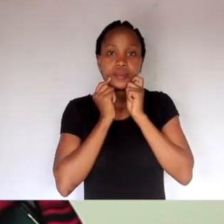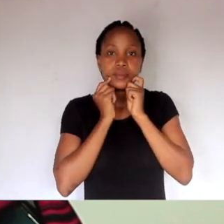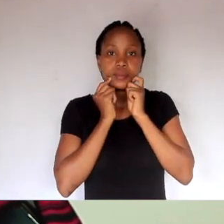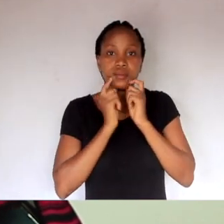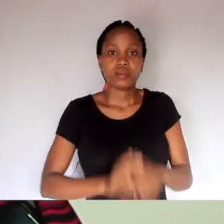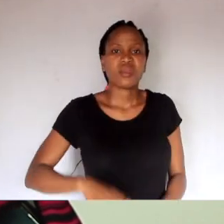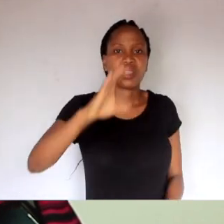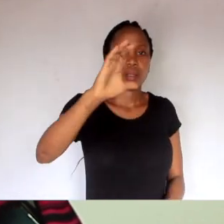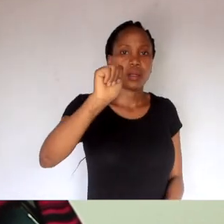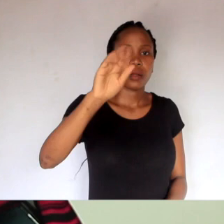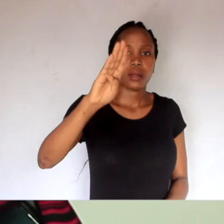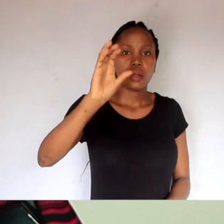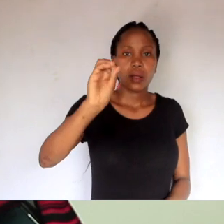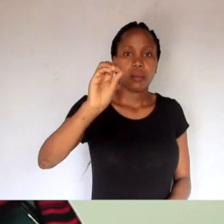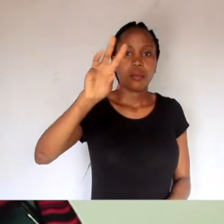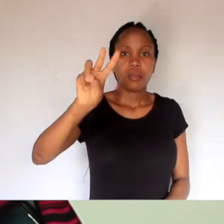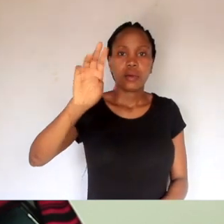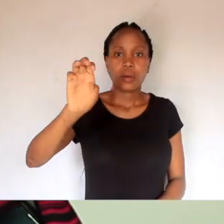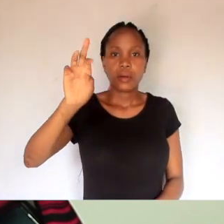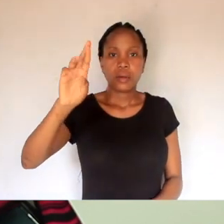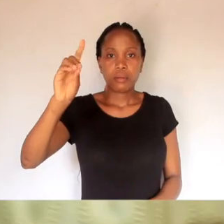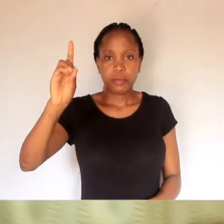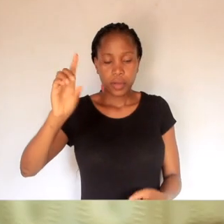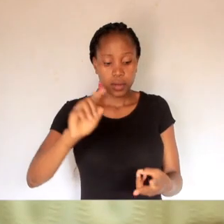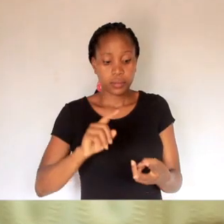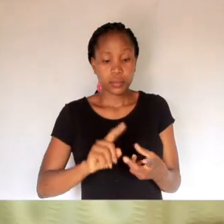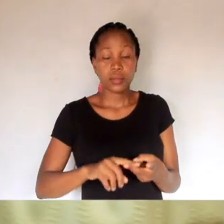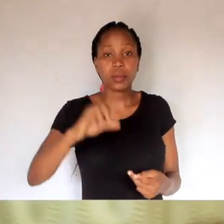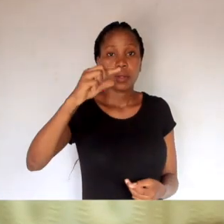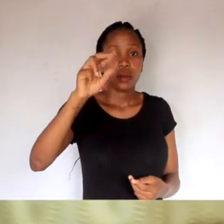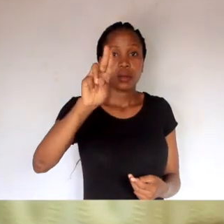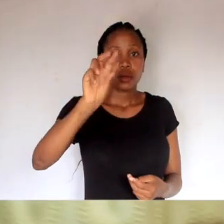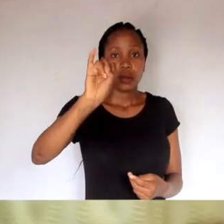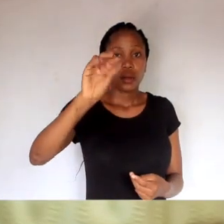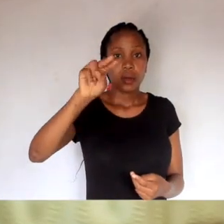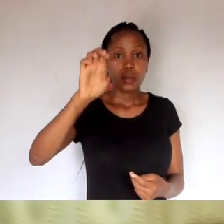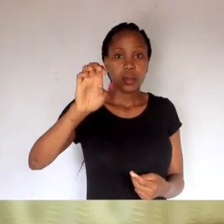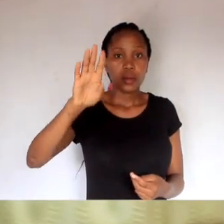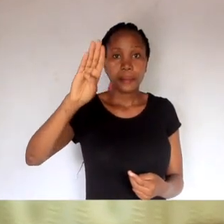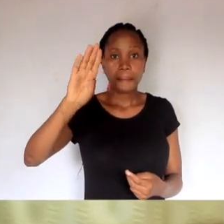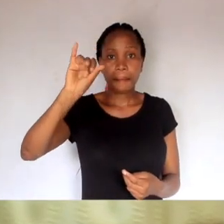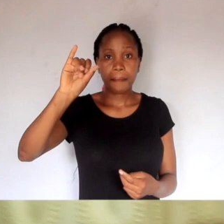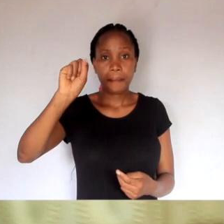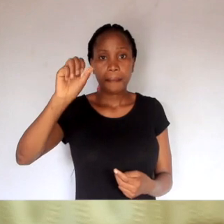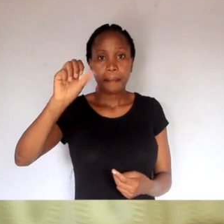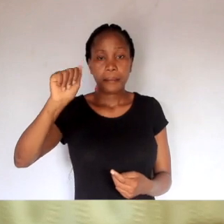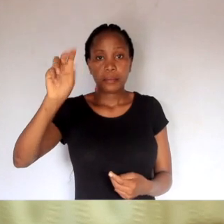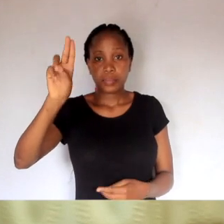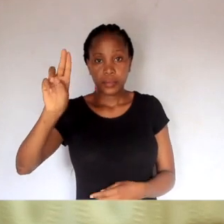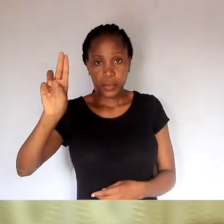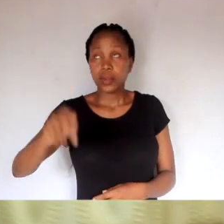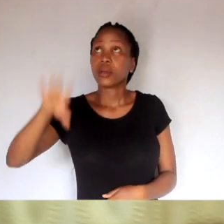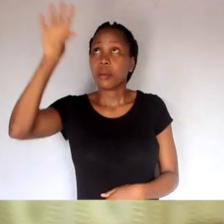Verde, com Angola e com a Guiné-Bissau. Quero dizer que também o MEPT foi quem fundou